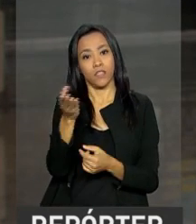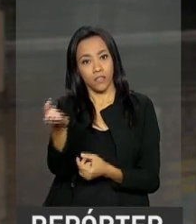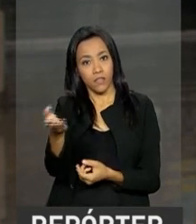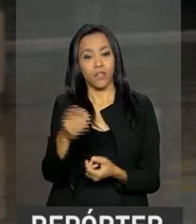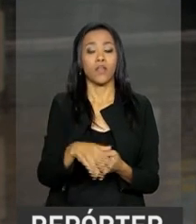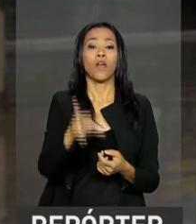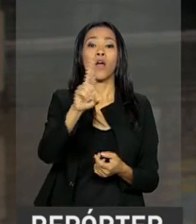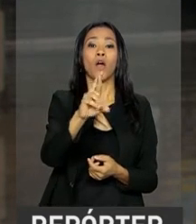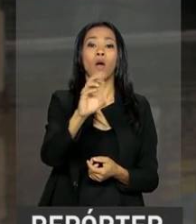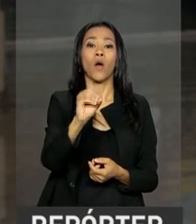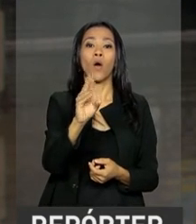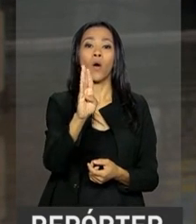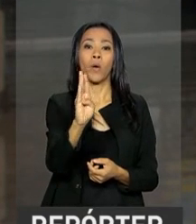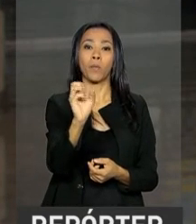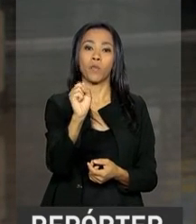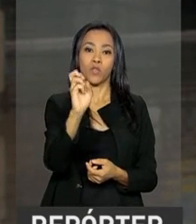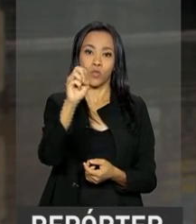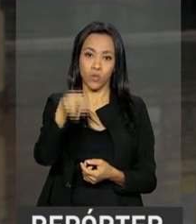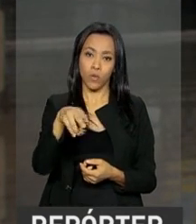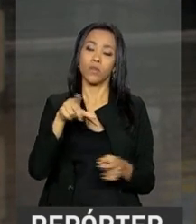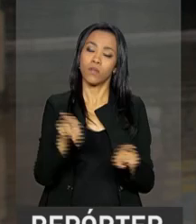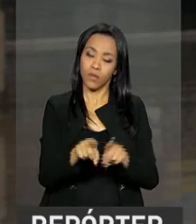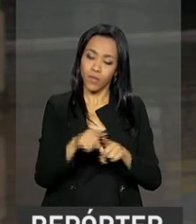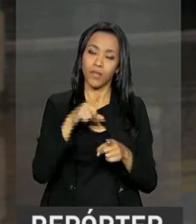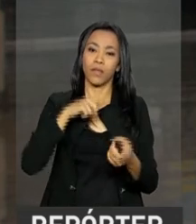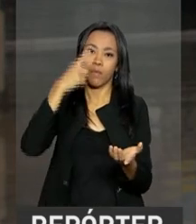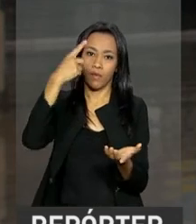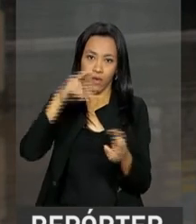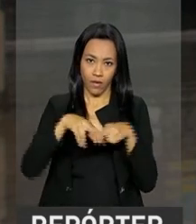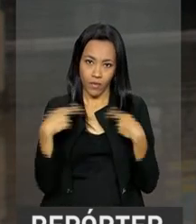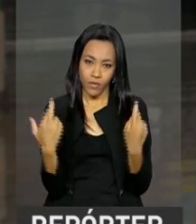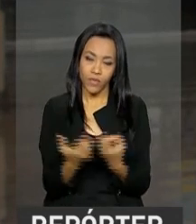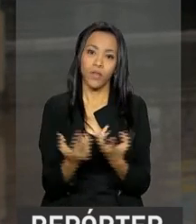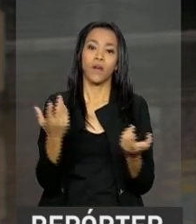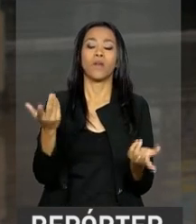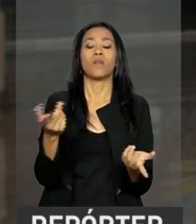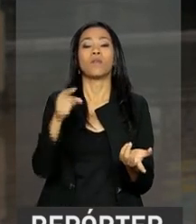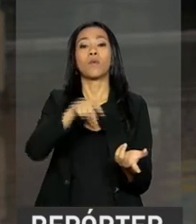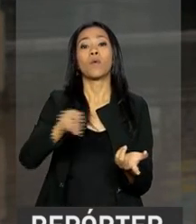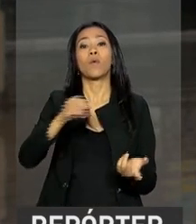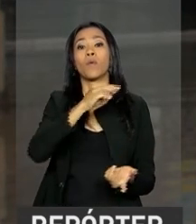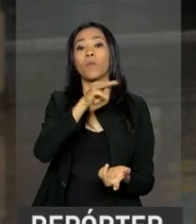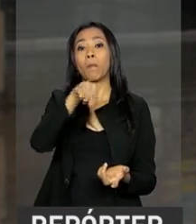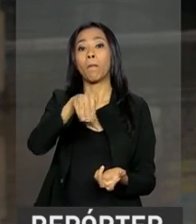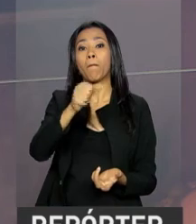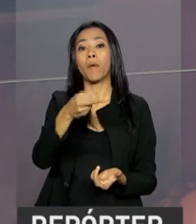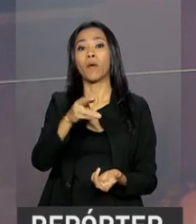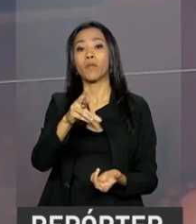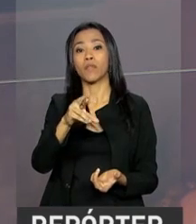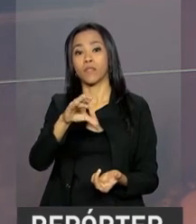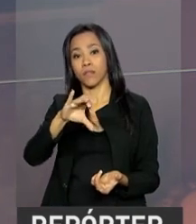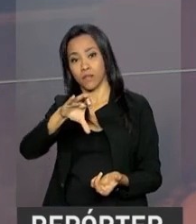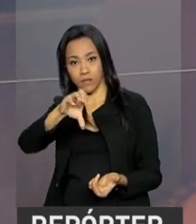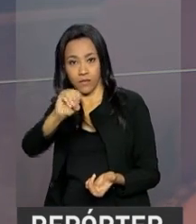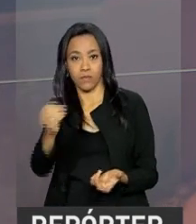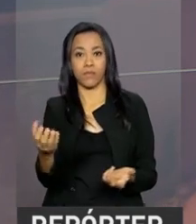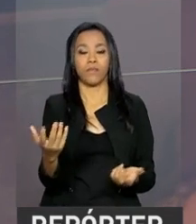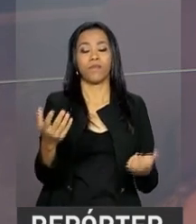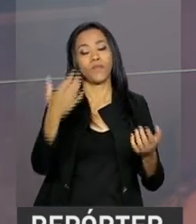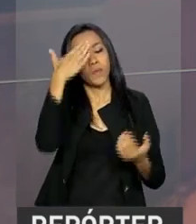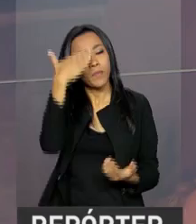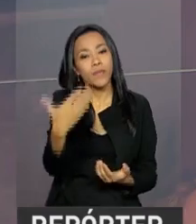E também está na agenda de hoje uma reunião com o ministro dos Transportes, Maurício Quintela. Leandro, é com você. Obrigado, Thaís, pelas